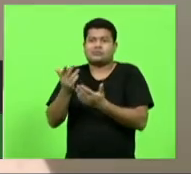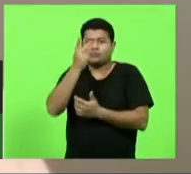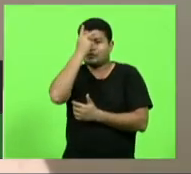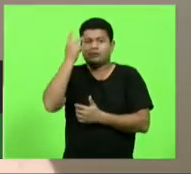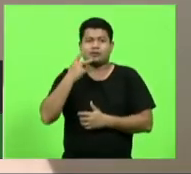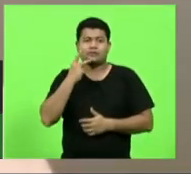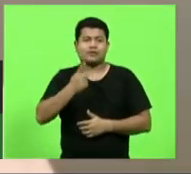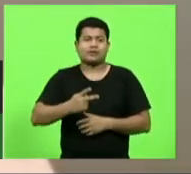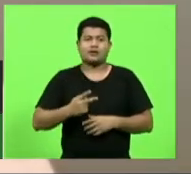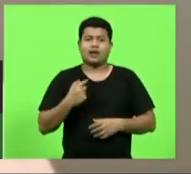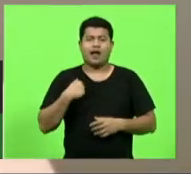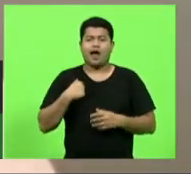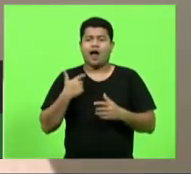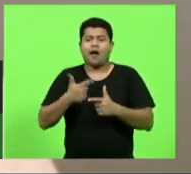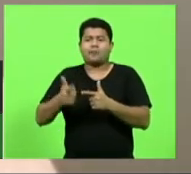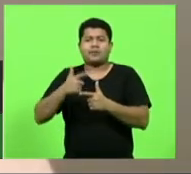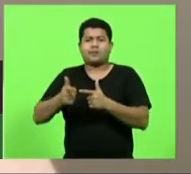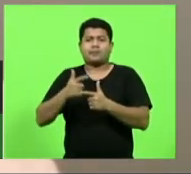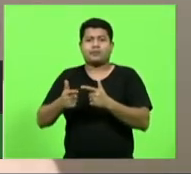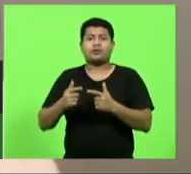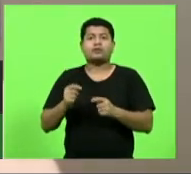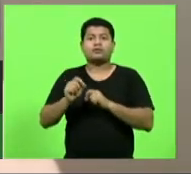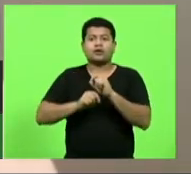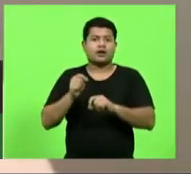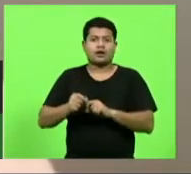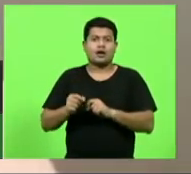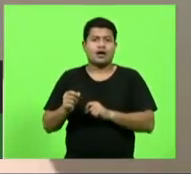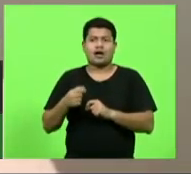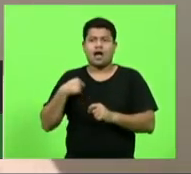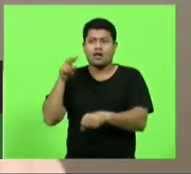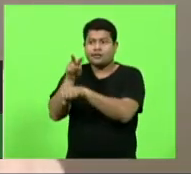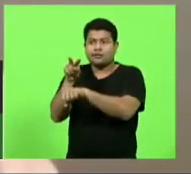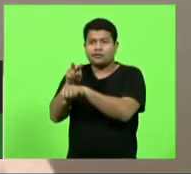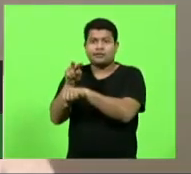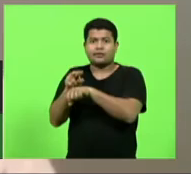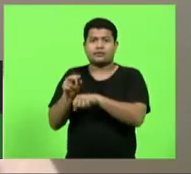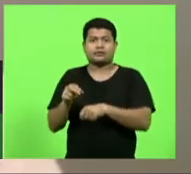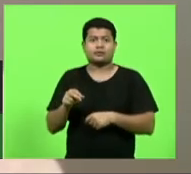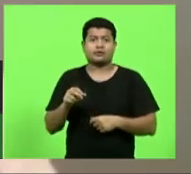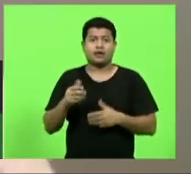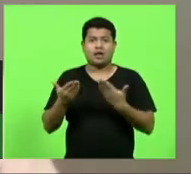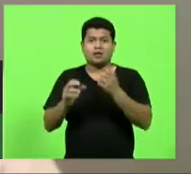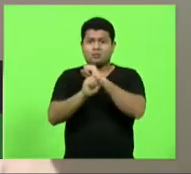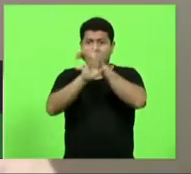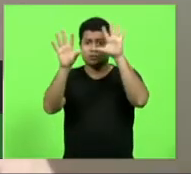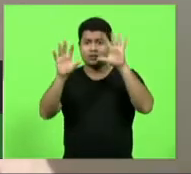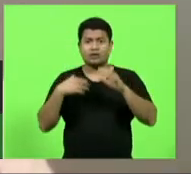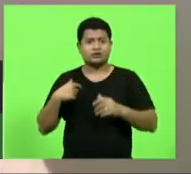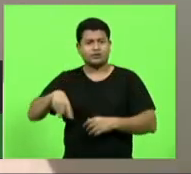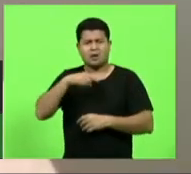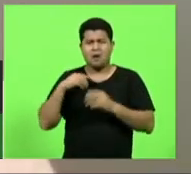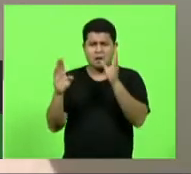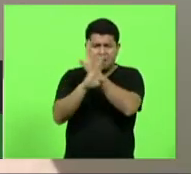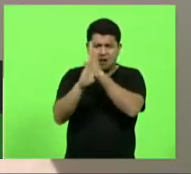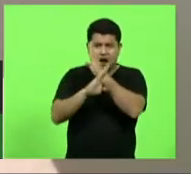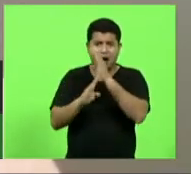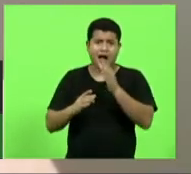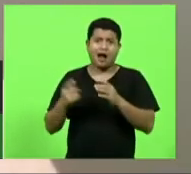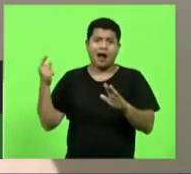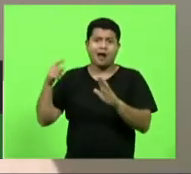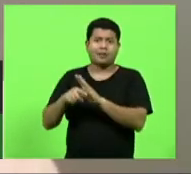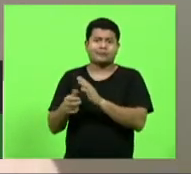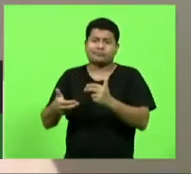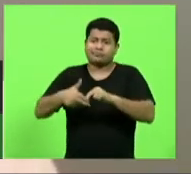nenhum problema surgir do excesso de transparência. Ora, tivemos muita transparência, investigamos demais e por isso